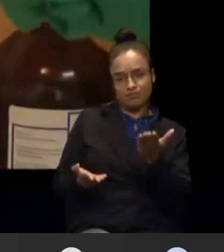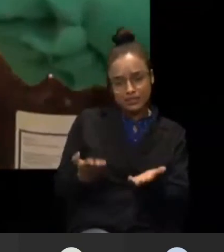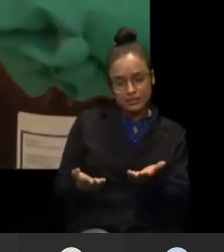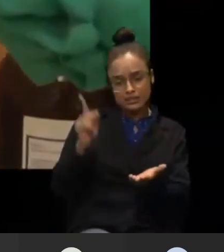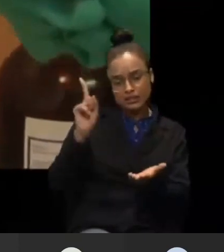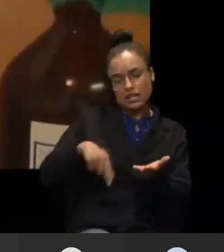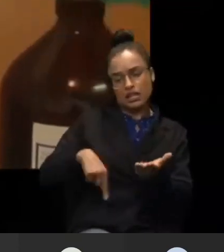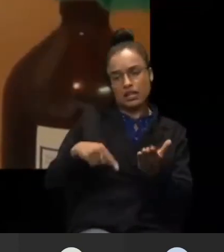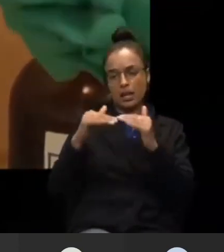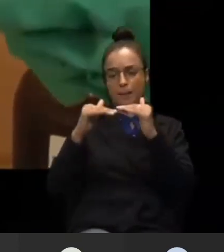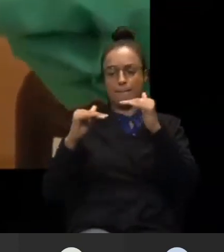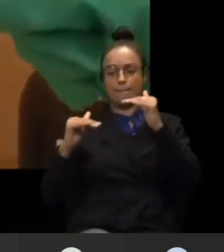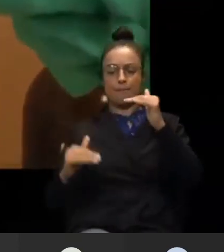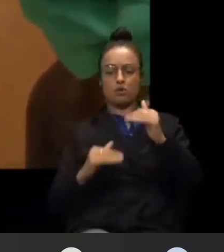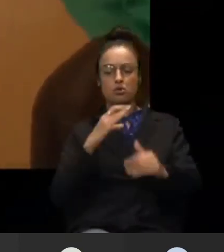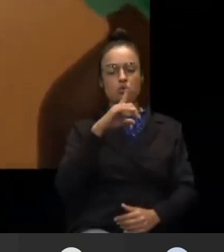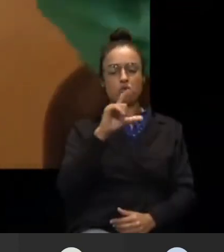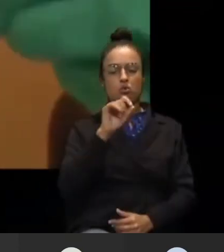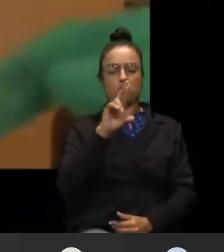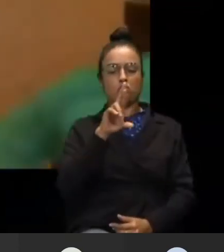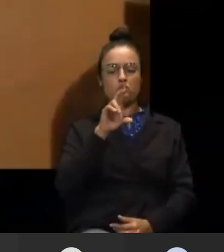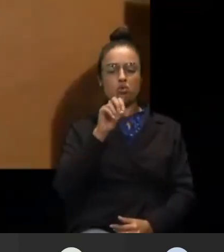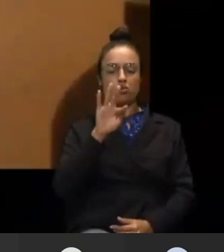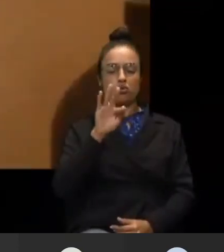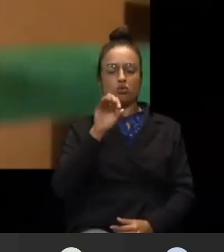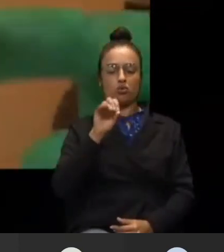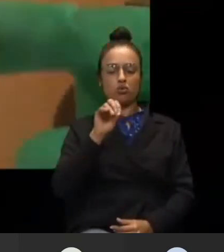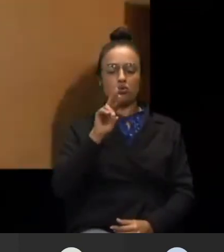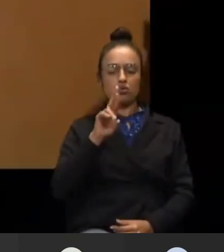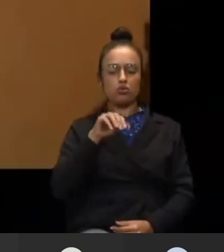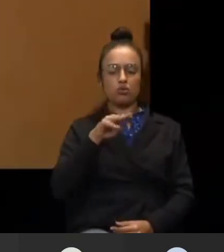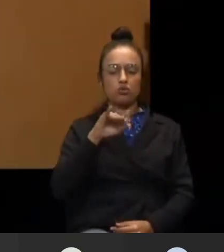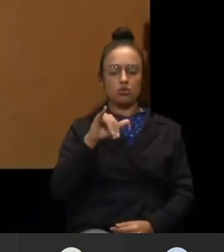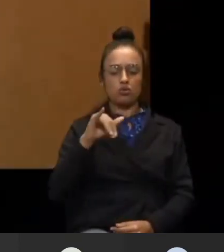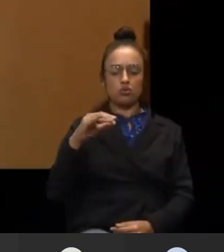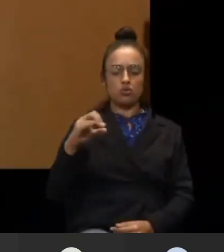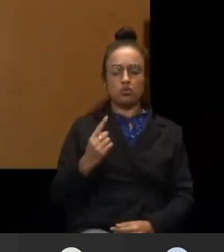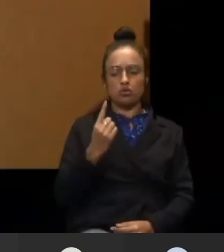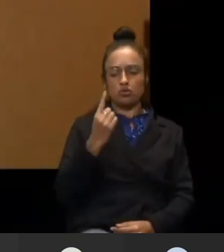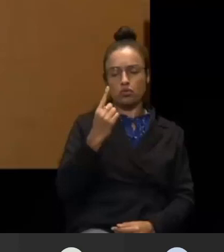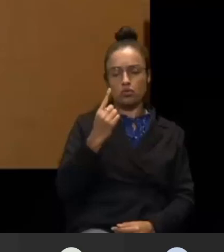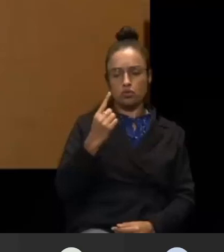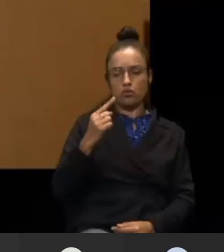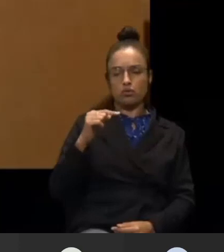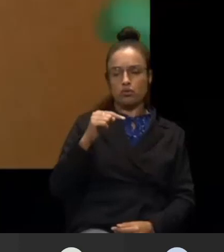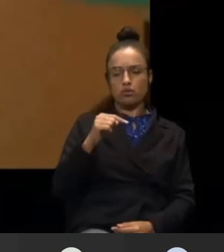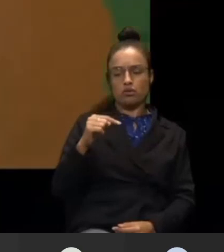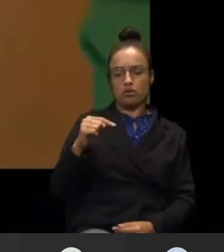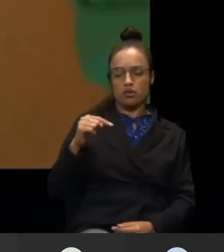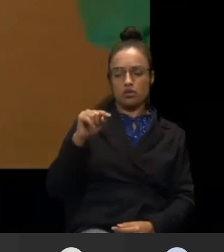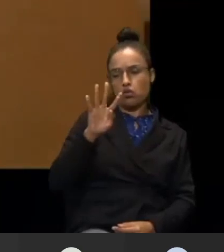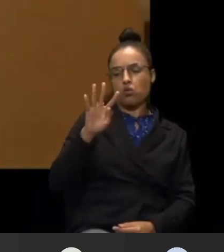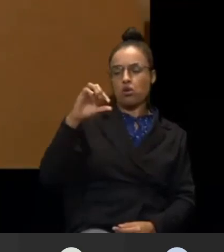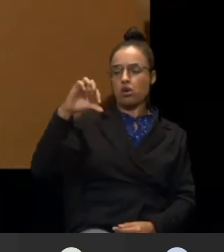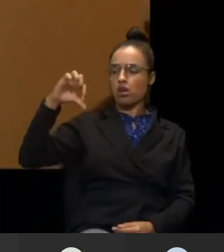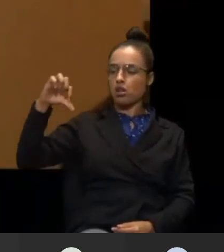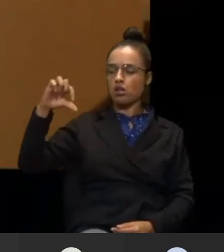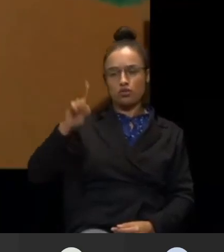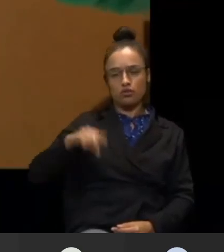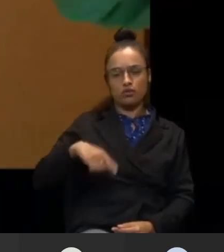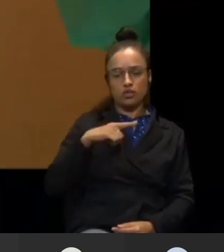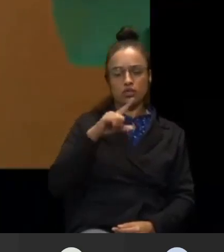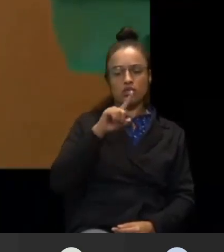mais abaixo, que é o cloroforme. Lembrando, a densidade dele é 1,49 e a densidade da água é 1. Então, a água